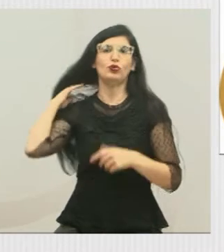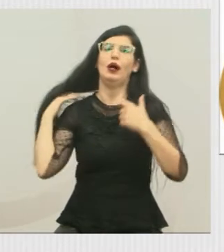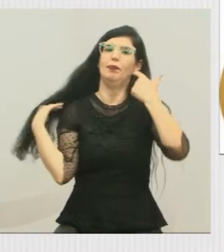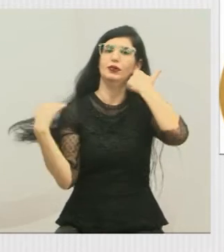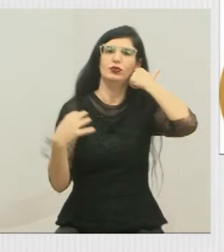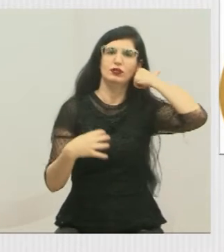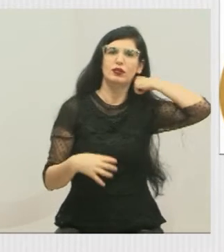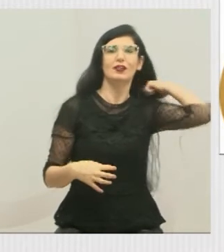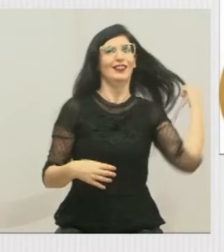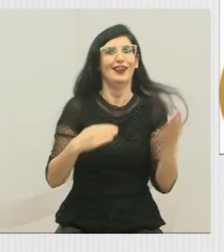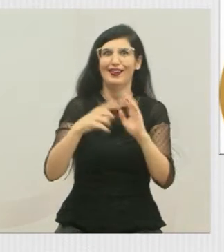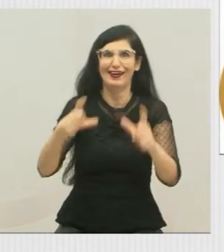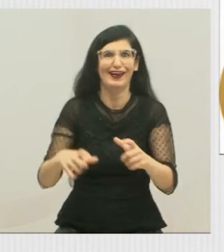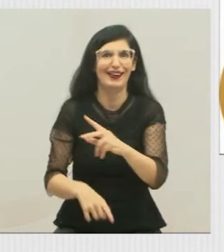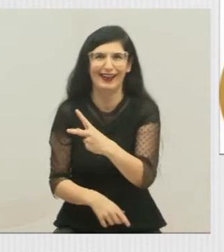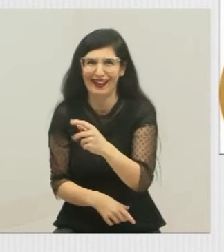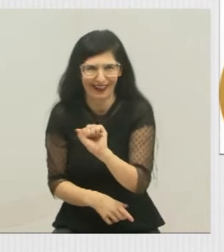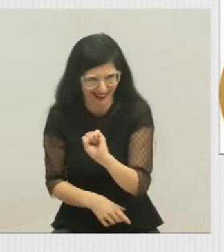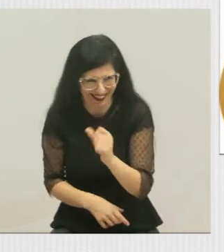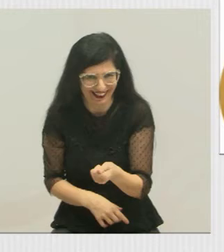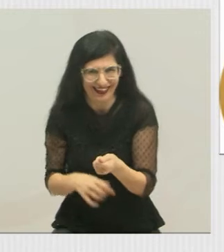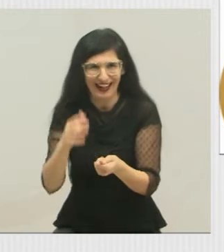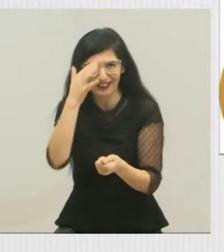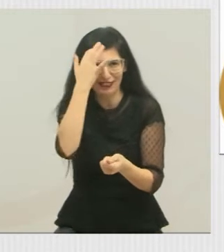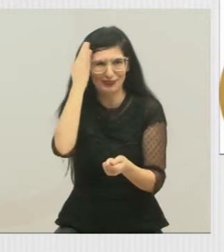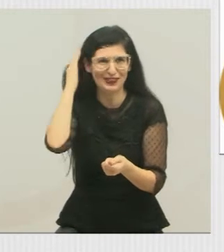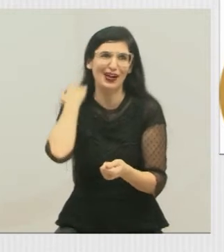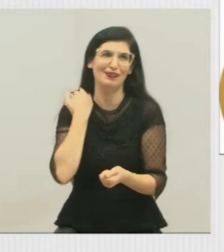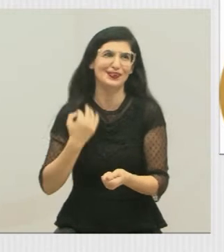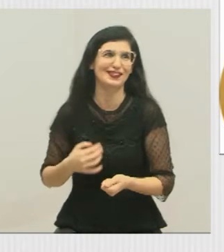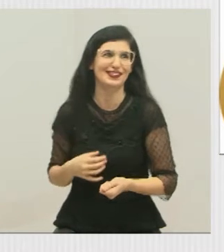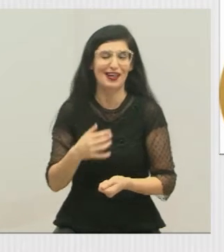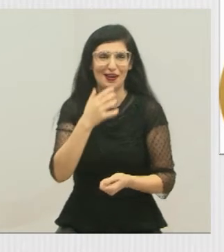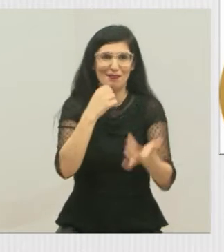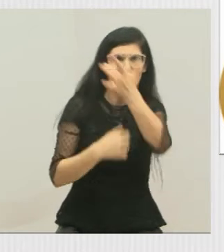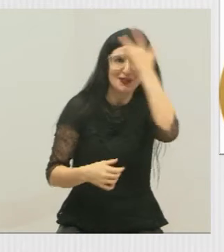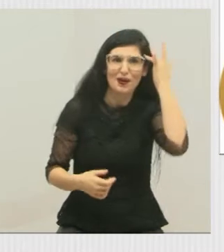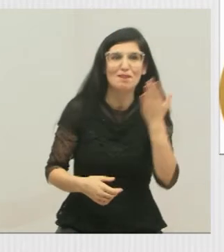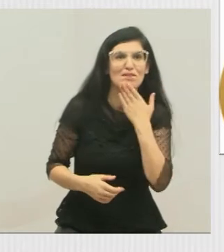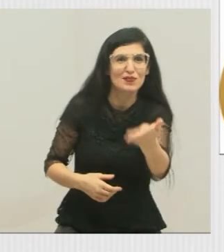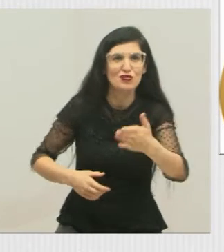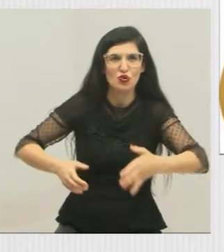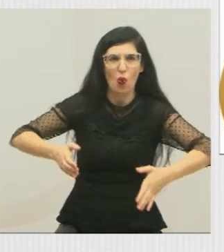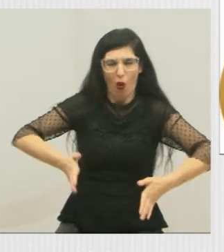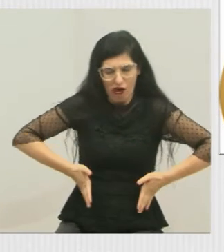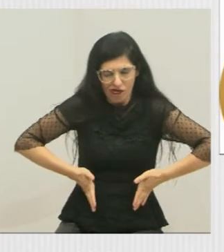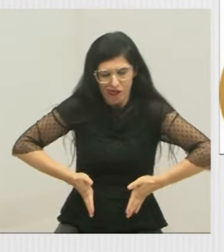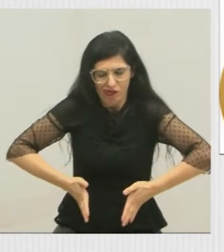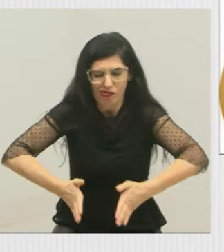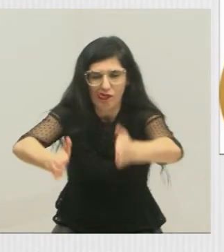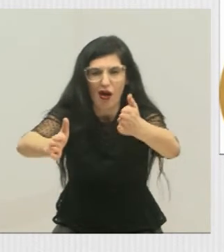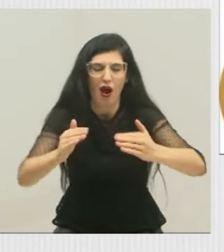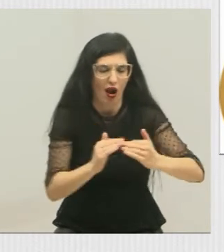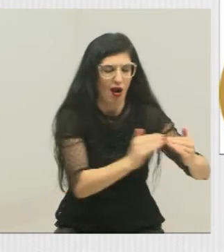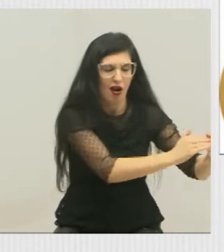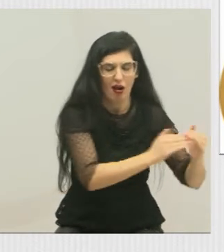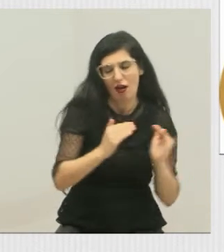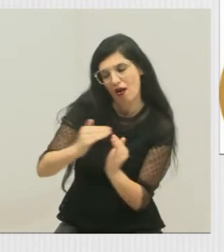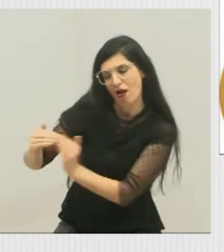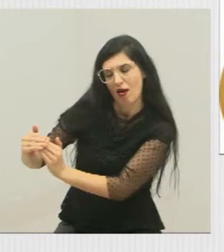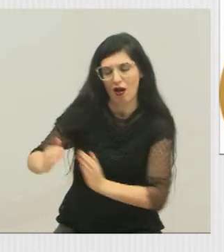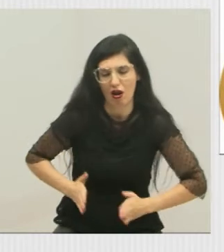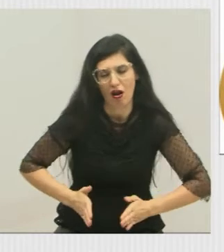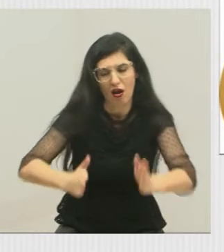e no Parque Santo Antônio na Rua dos Miosótis alguns munícipes pediram o corrimão na viela da Rua dos